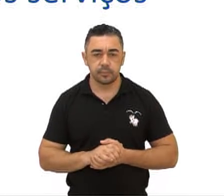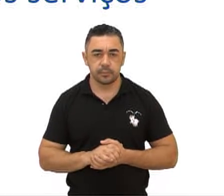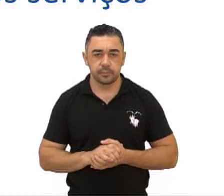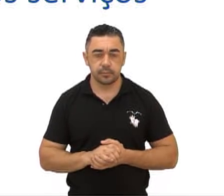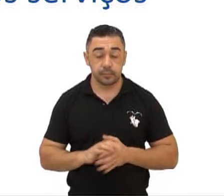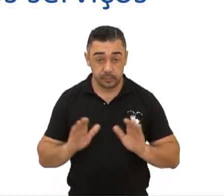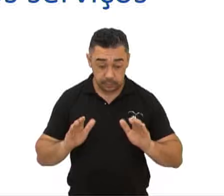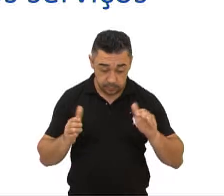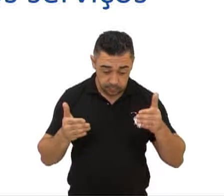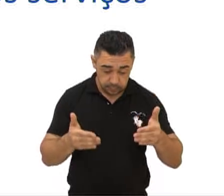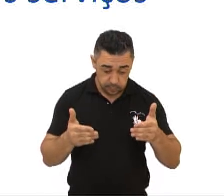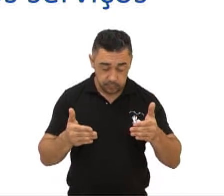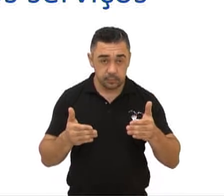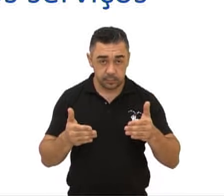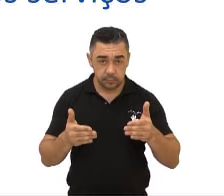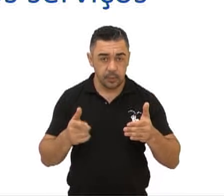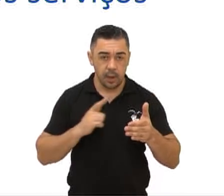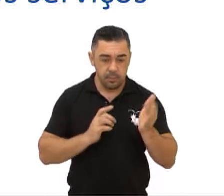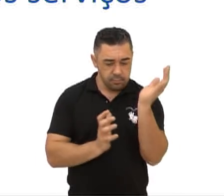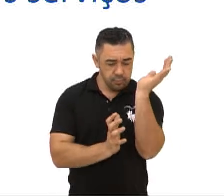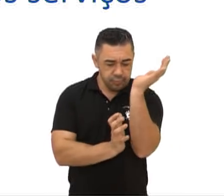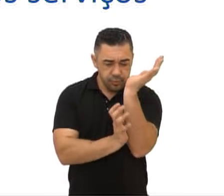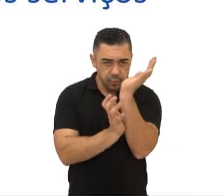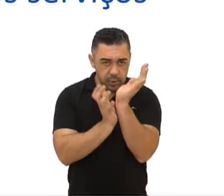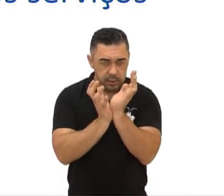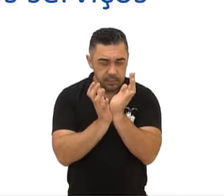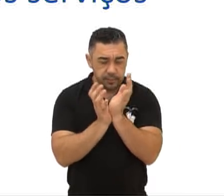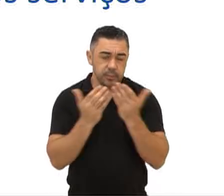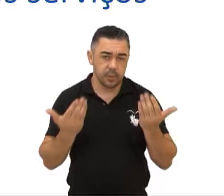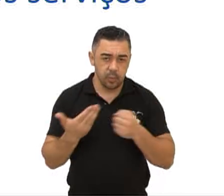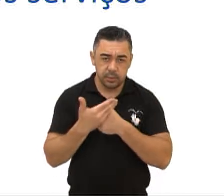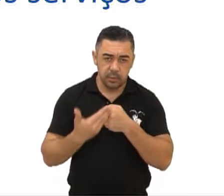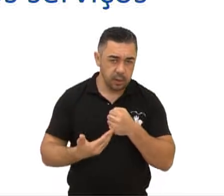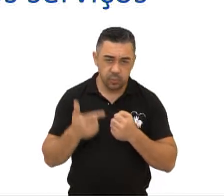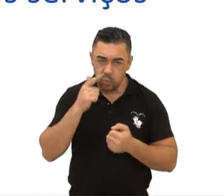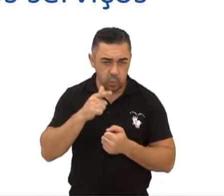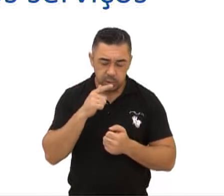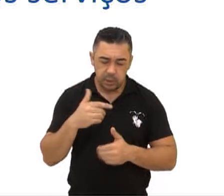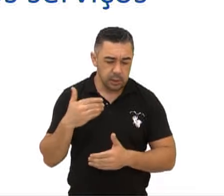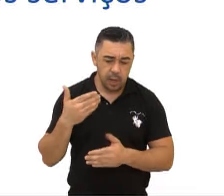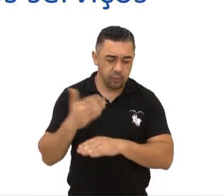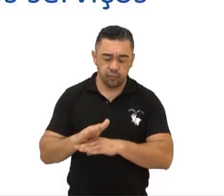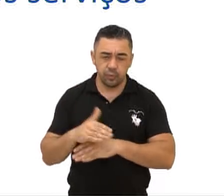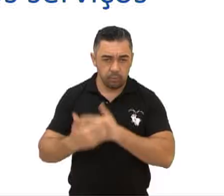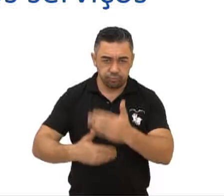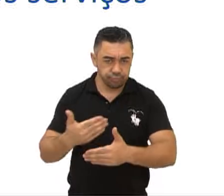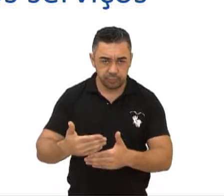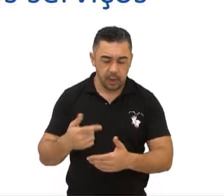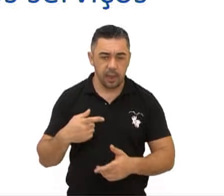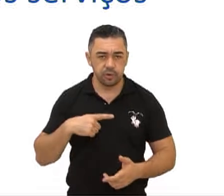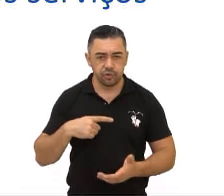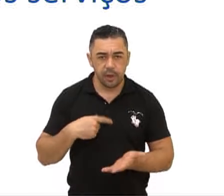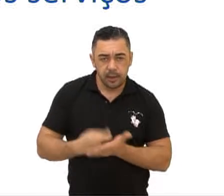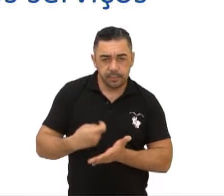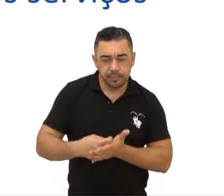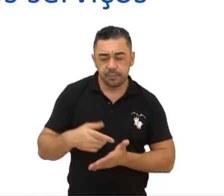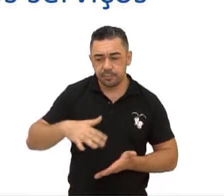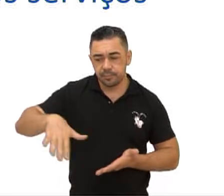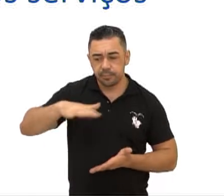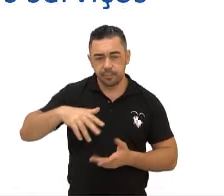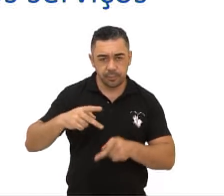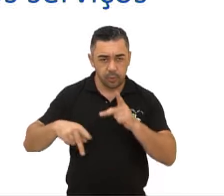Centralização e ineficiência burocrática. Um Estado que não conseguia ser eficiente frente às exigências da